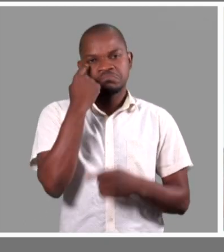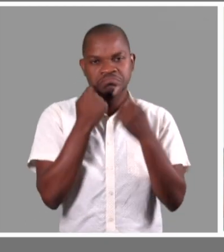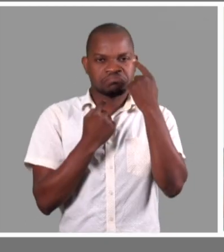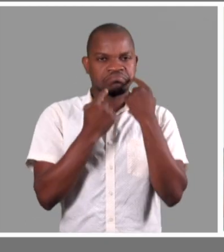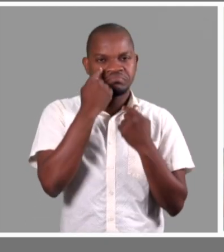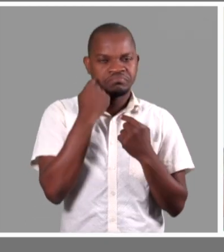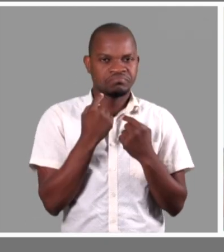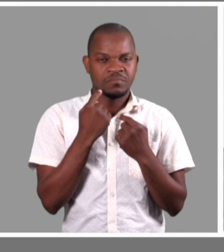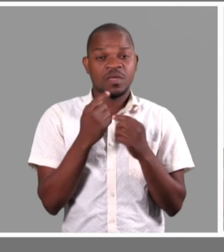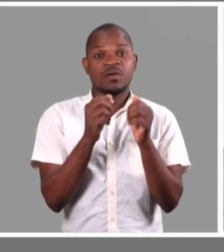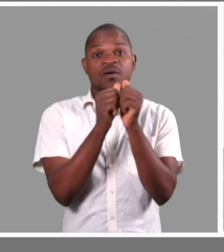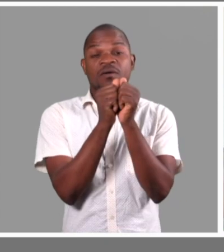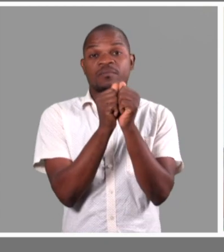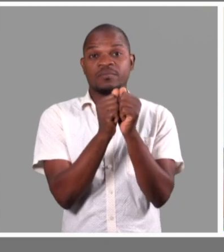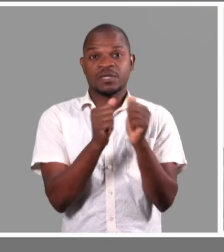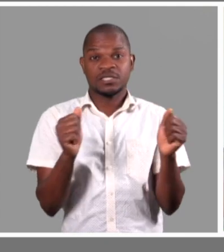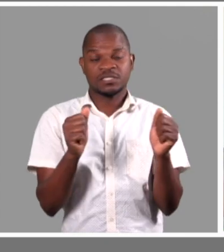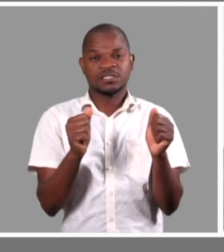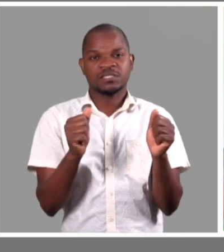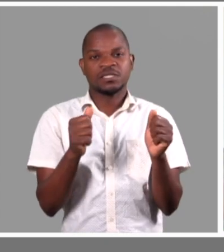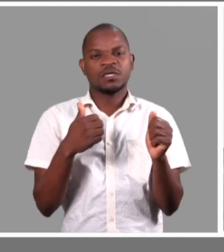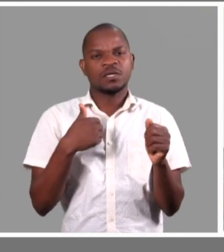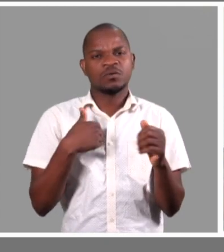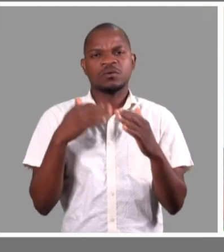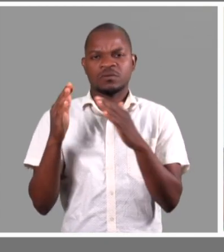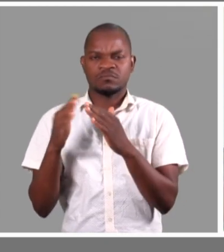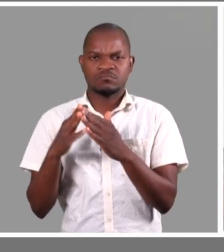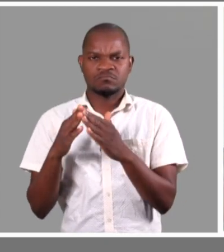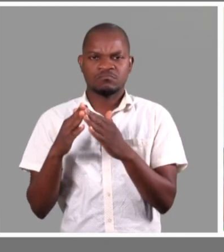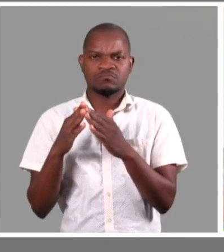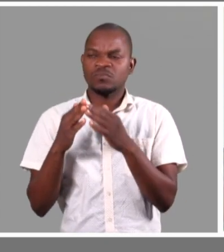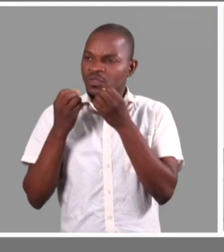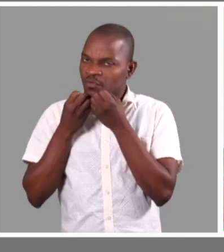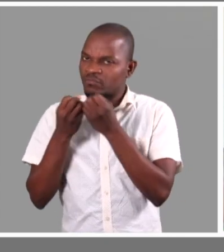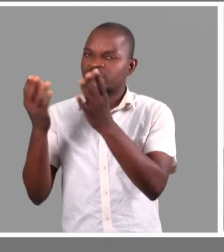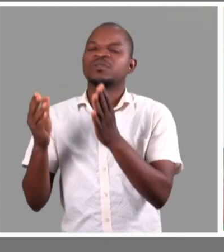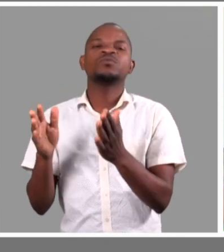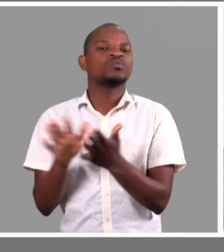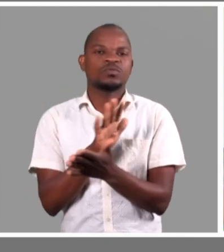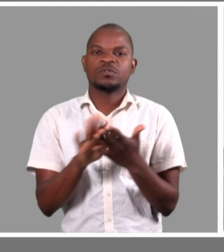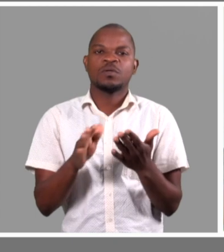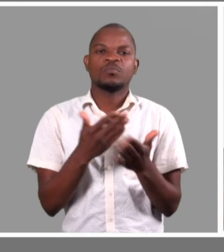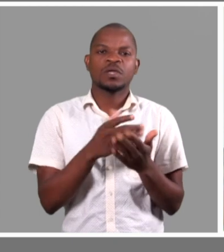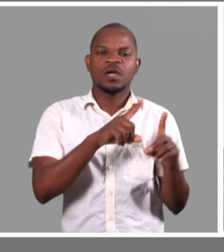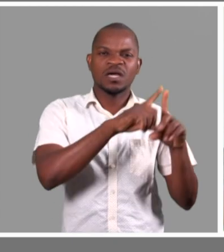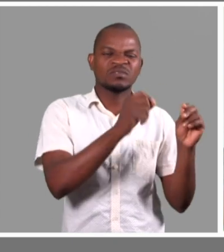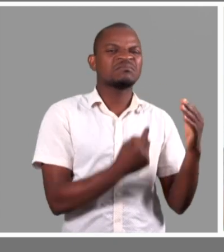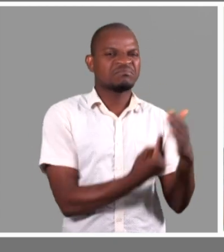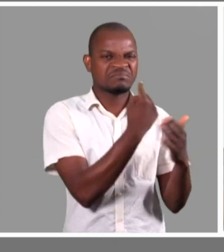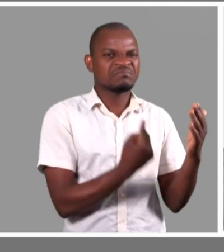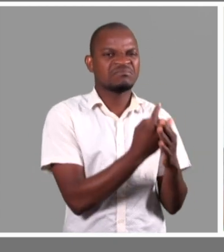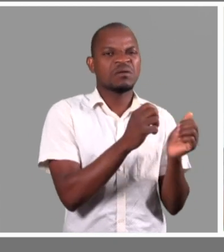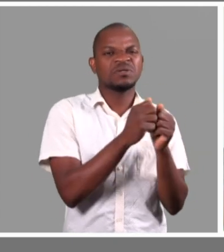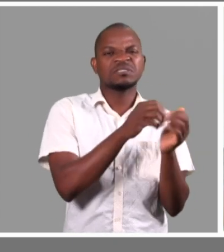eu chorava, mas aqui na minha casa nunca sentia essa toda